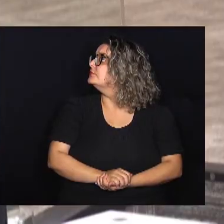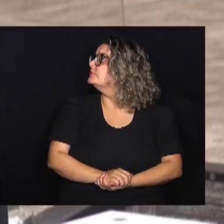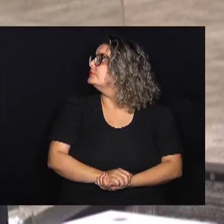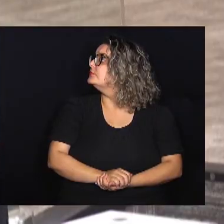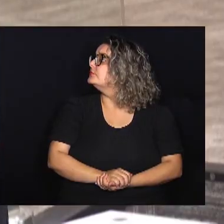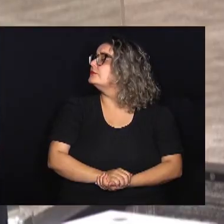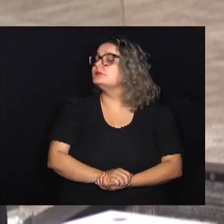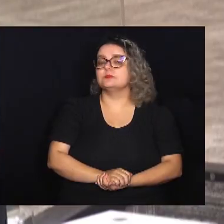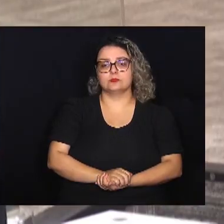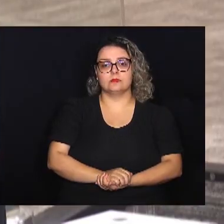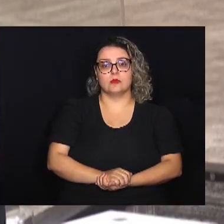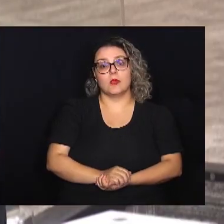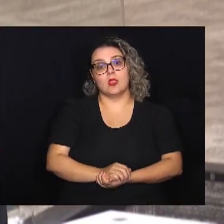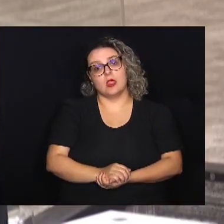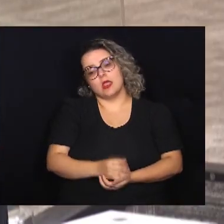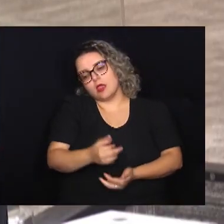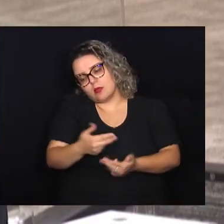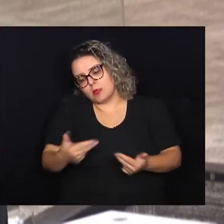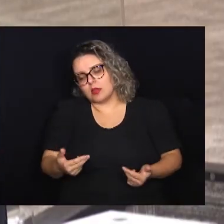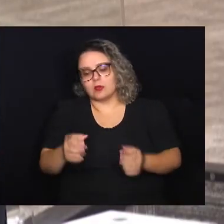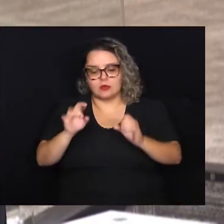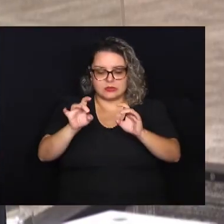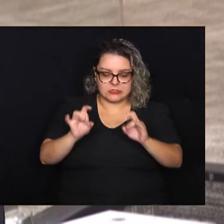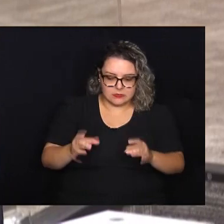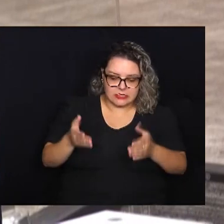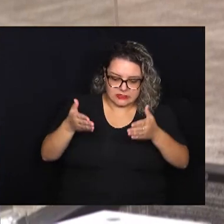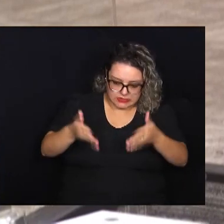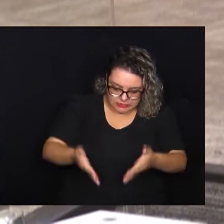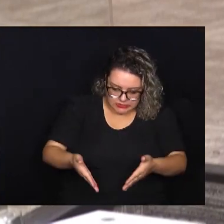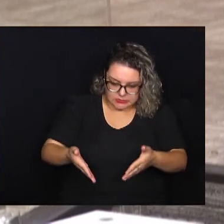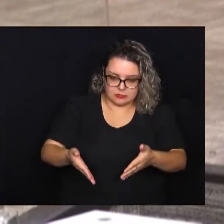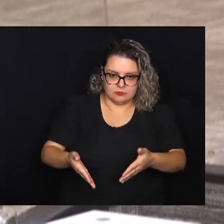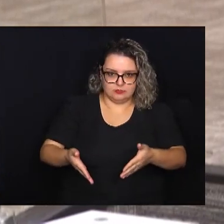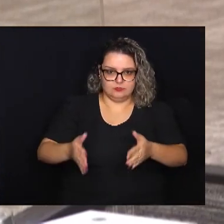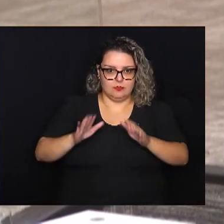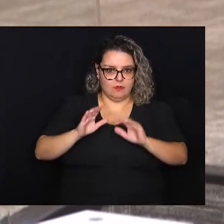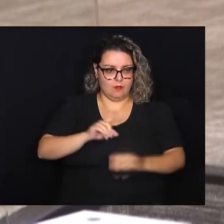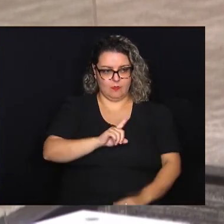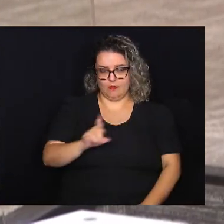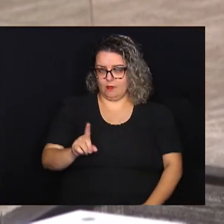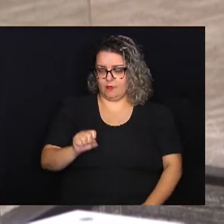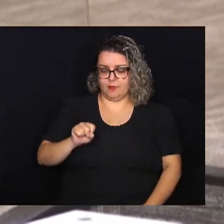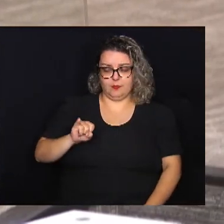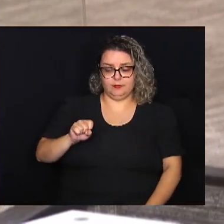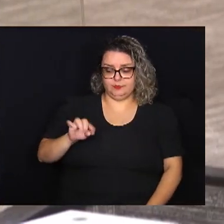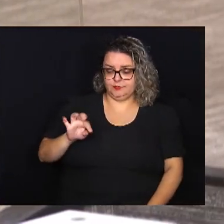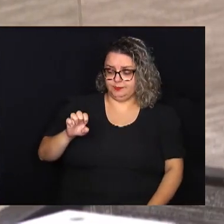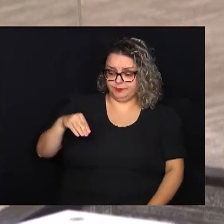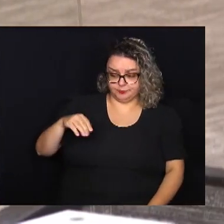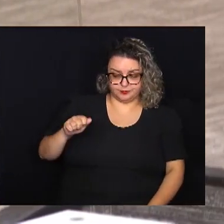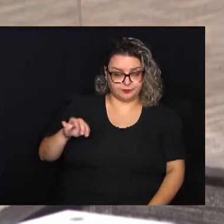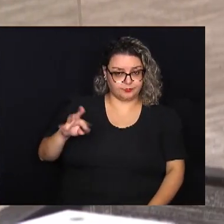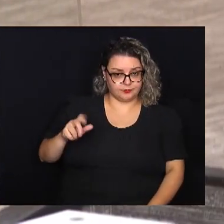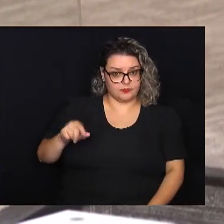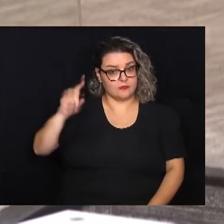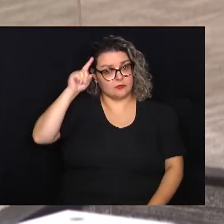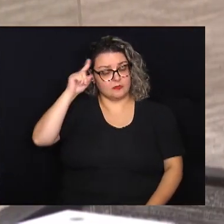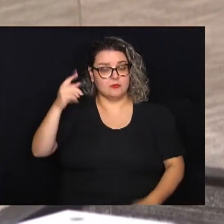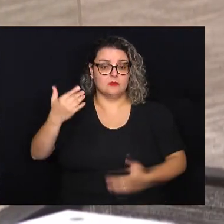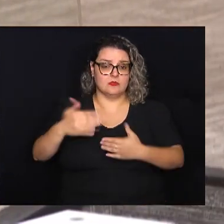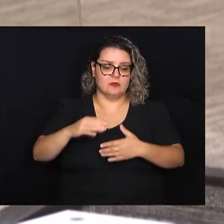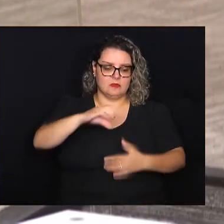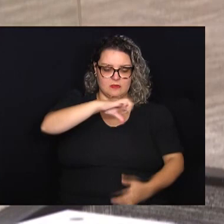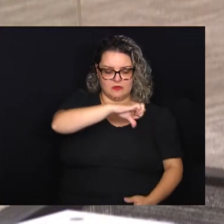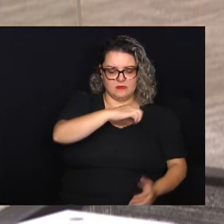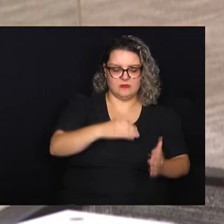é algo pontual né uma locomoção que a gente sabe que ela ela não é sistemática então nos dias da prova das